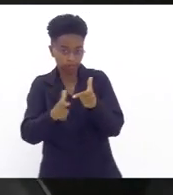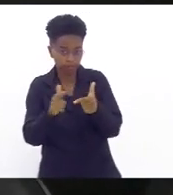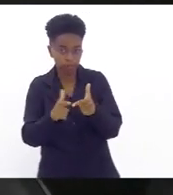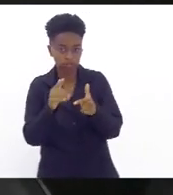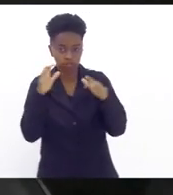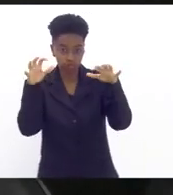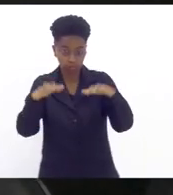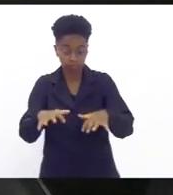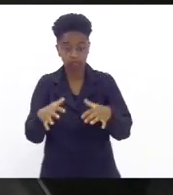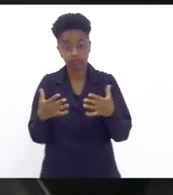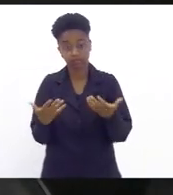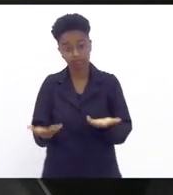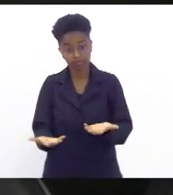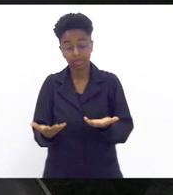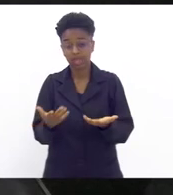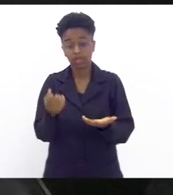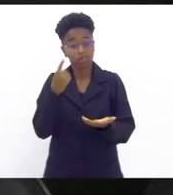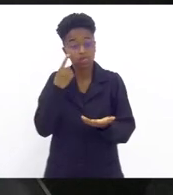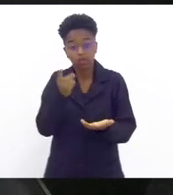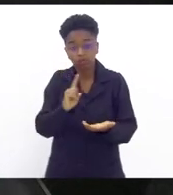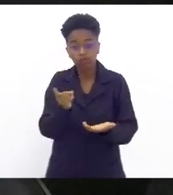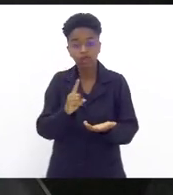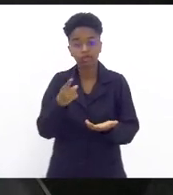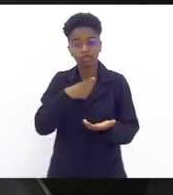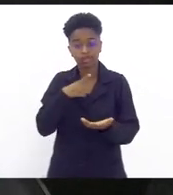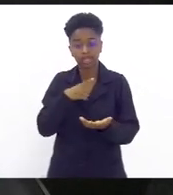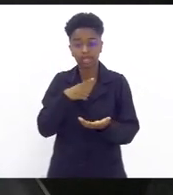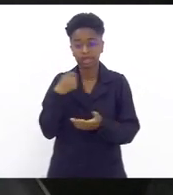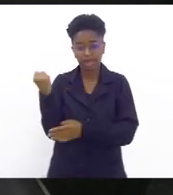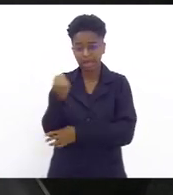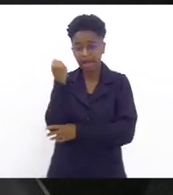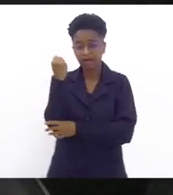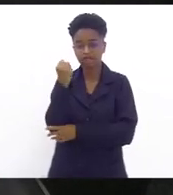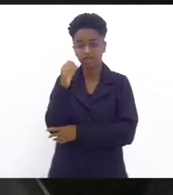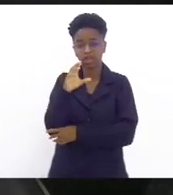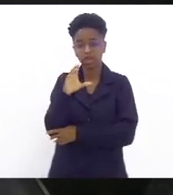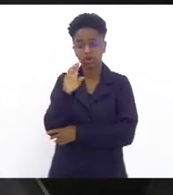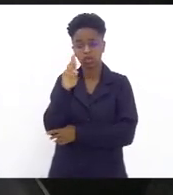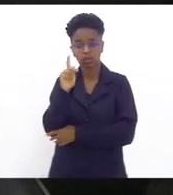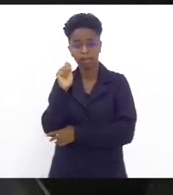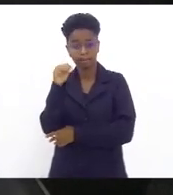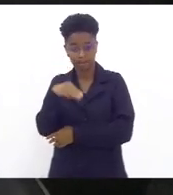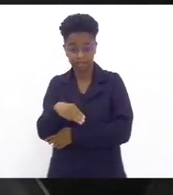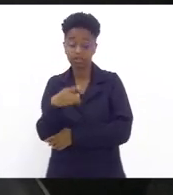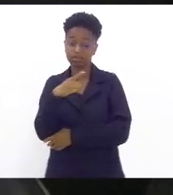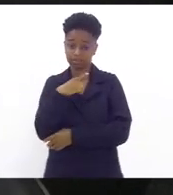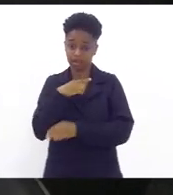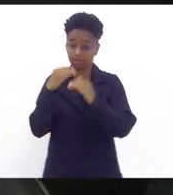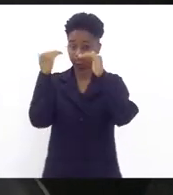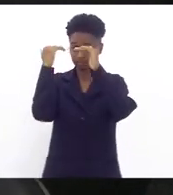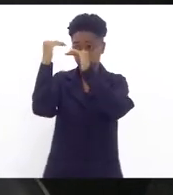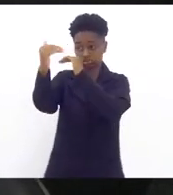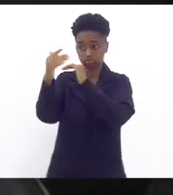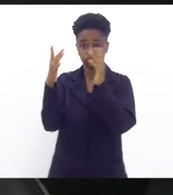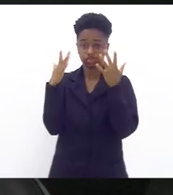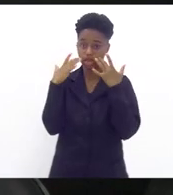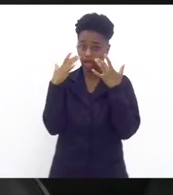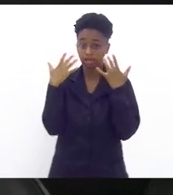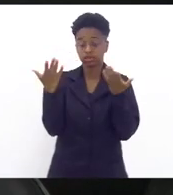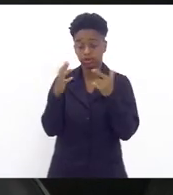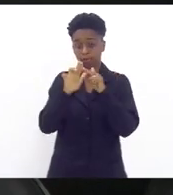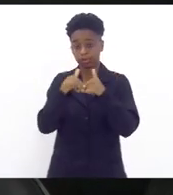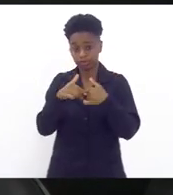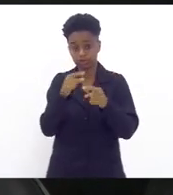é que não verificou uma infestação gravíssima de cupins que a gente tinha no mezanino do teatro que fez com que ele fosse